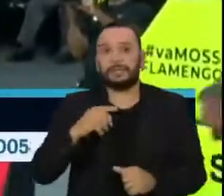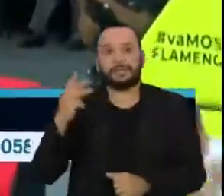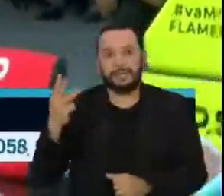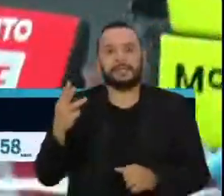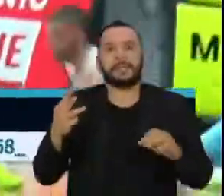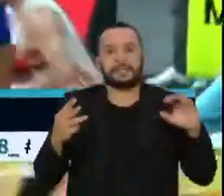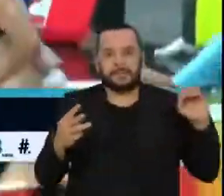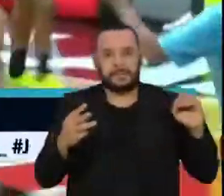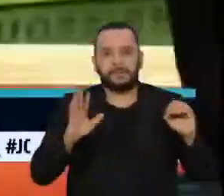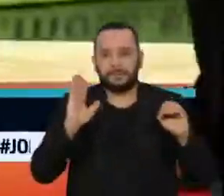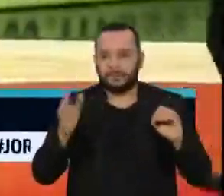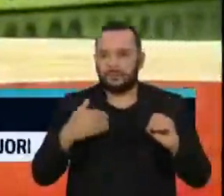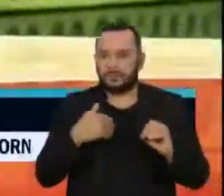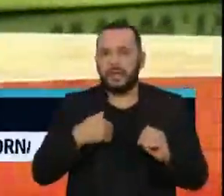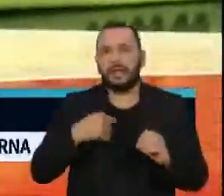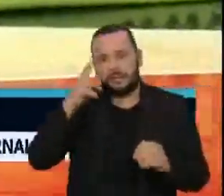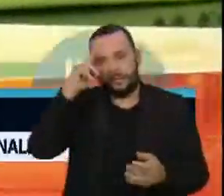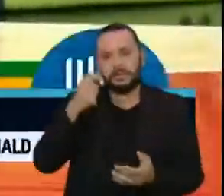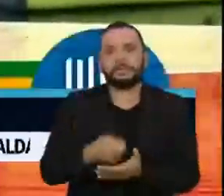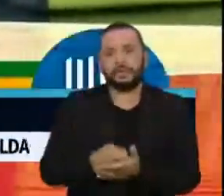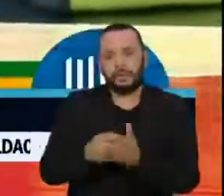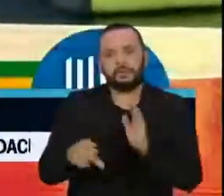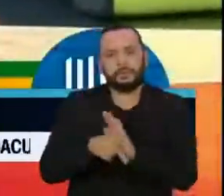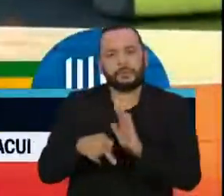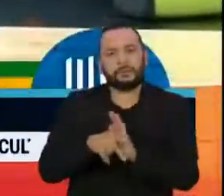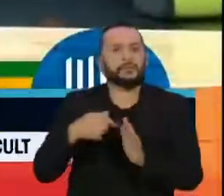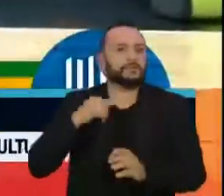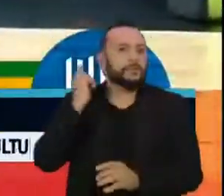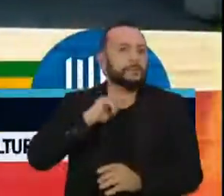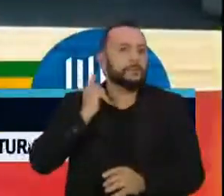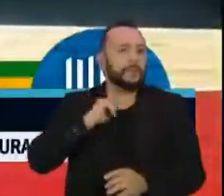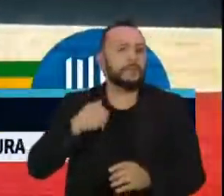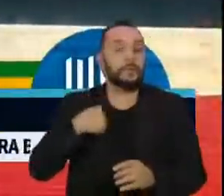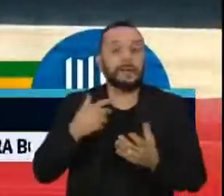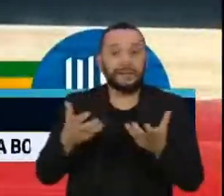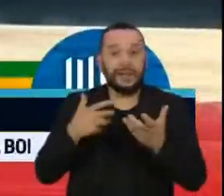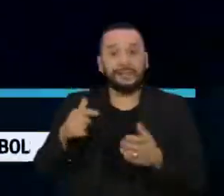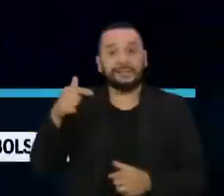inédita para a decisão contra o Flamengo, que busca o 7º título brasileiro.